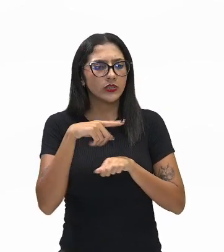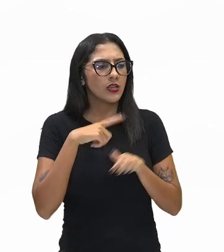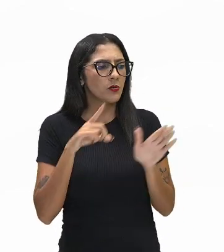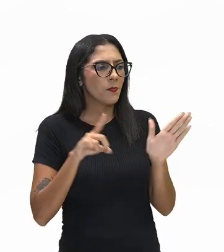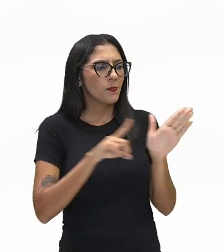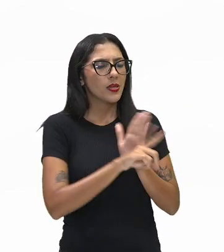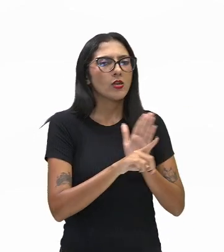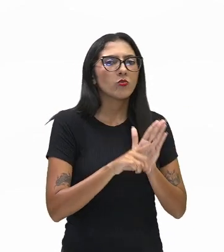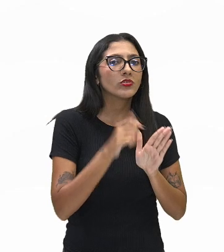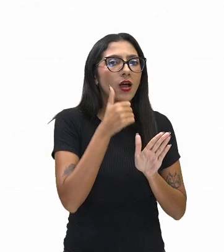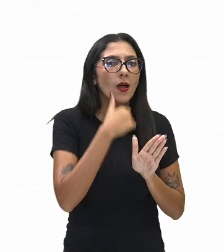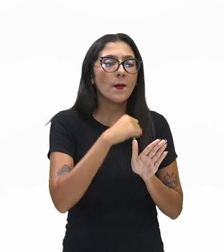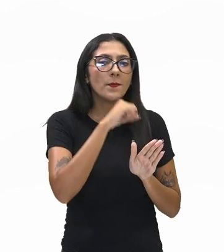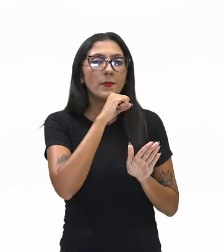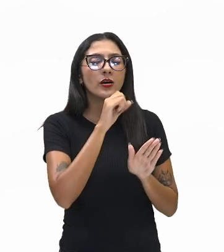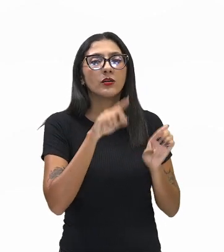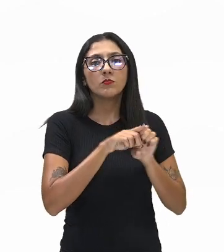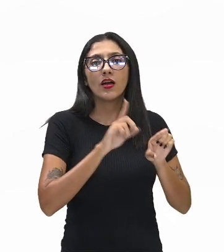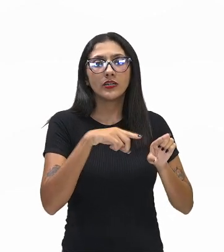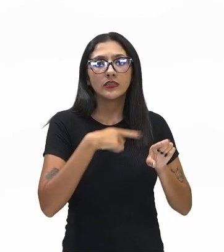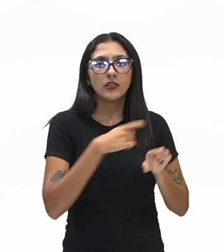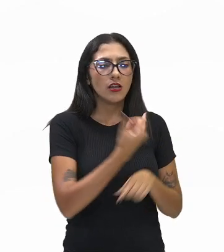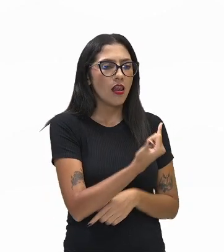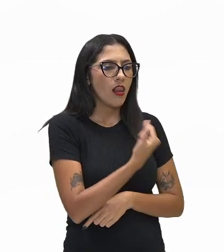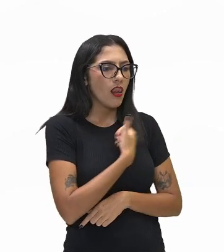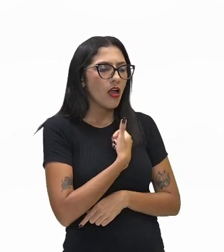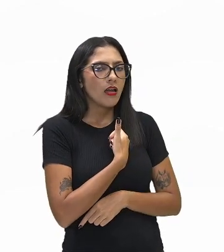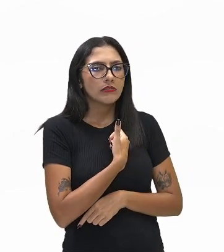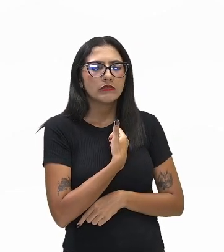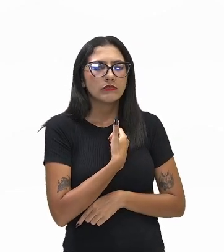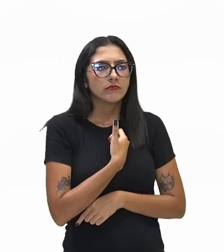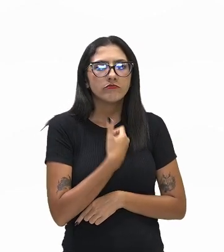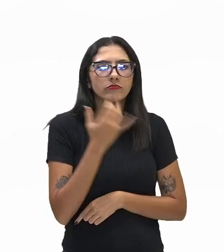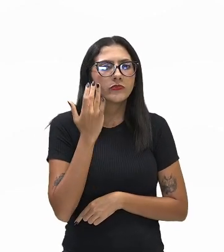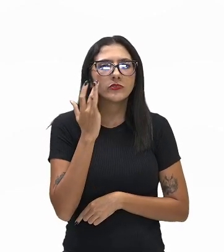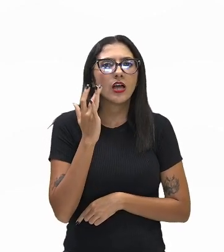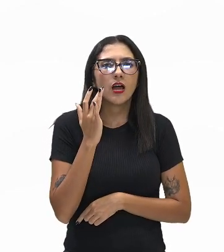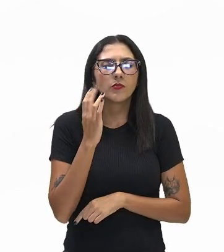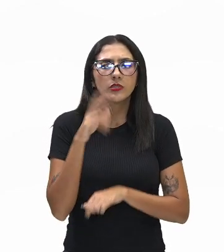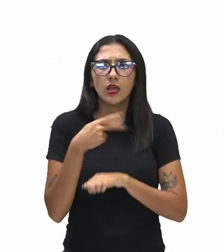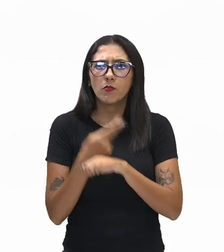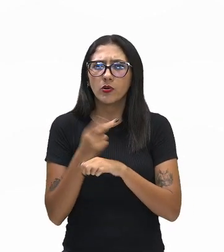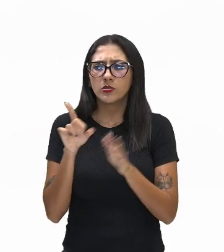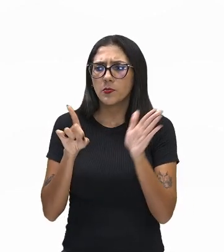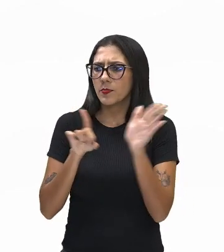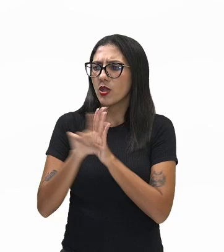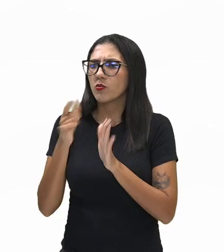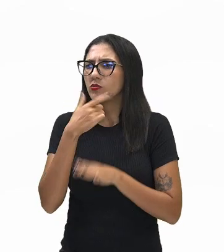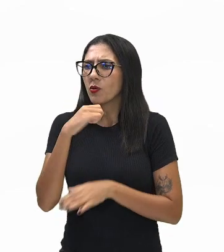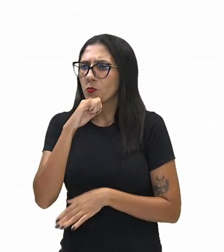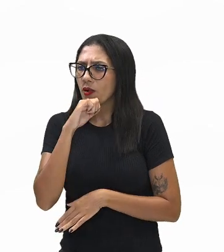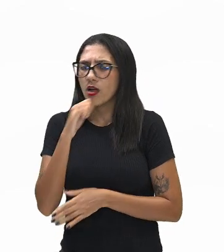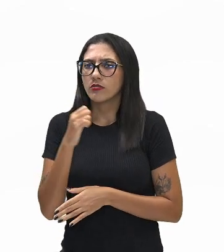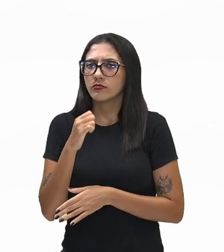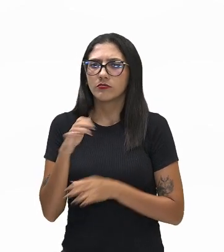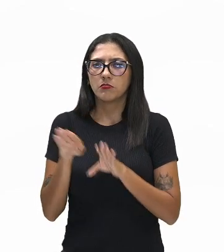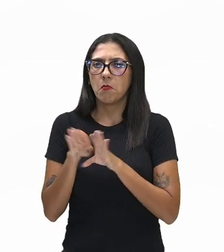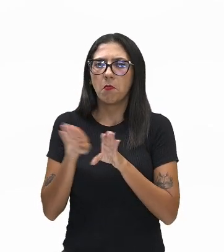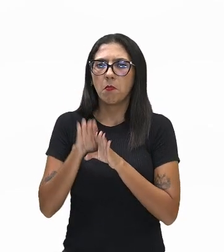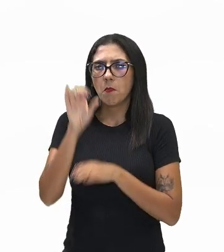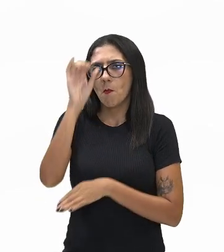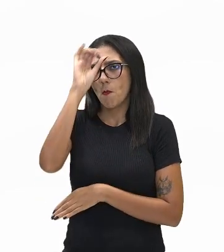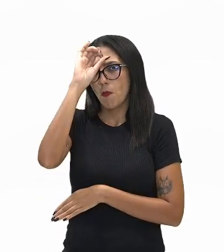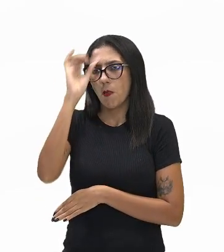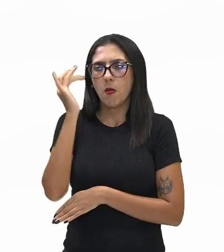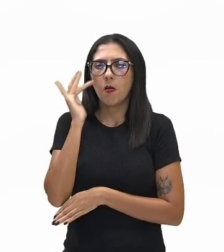uma resposta satisfatória e, quando decidiu perguntar a Fabiano, acabou ficando sem resposta. O desejo